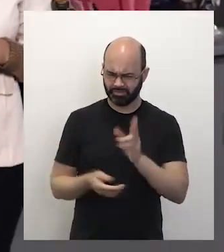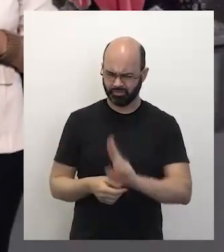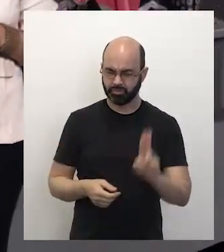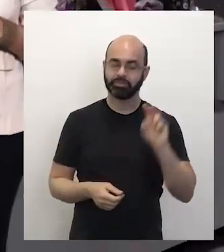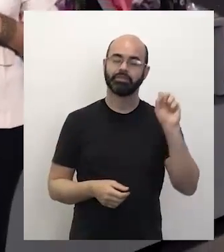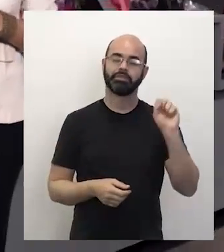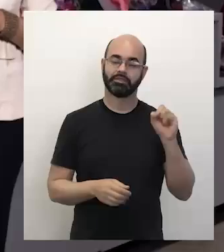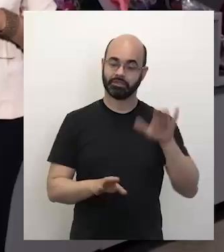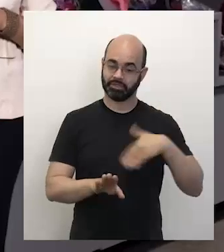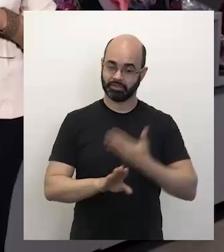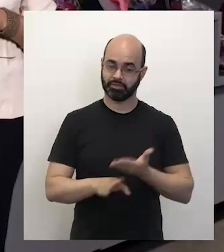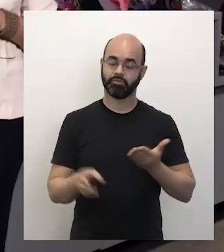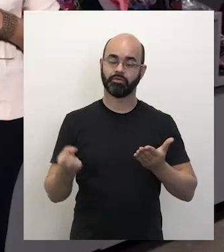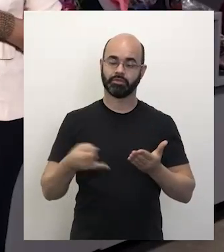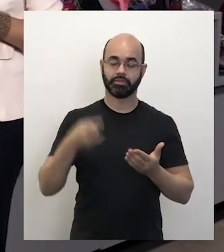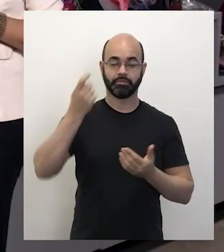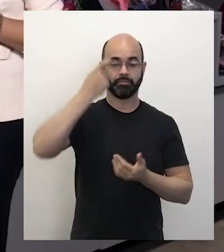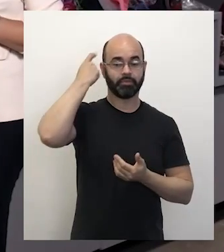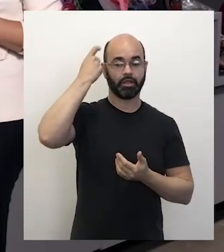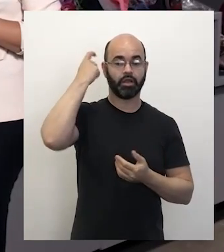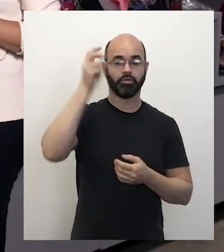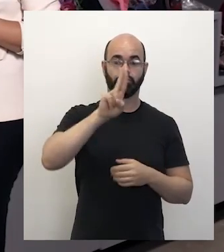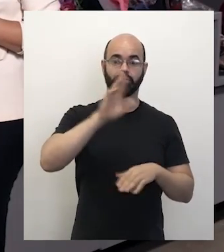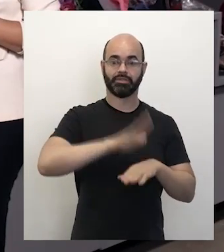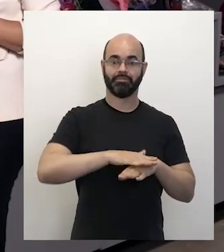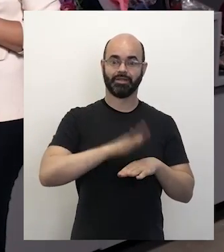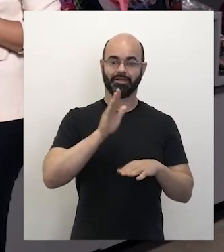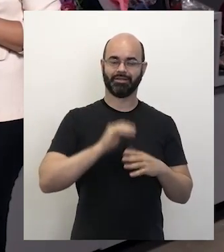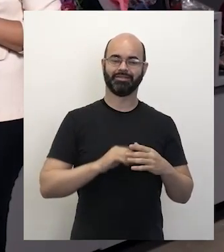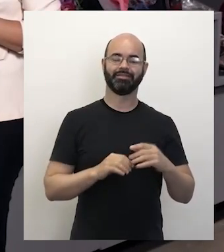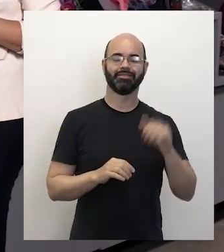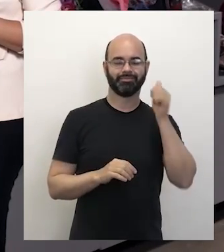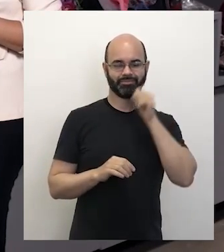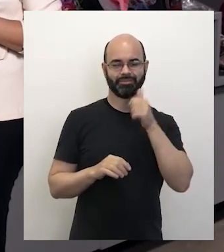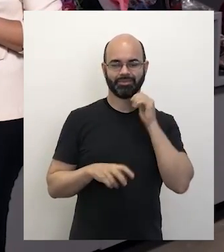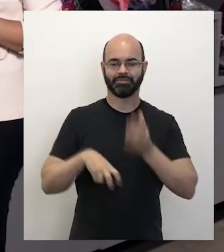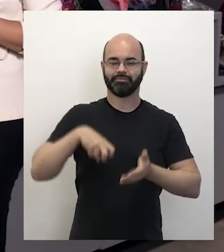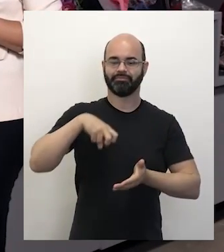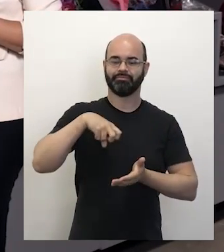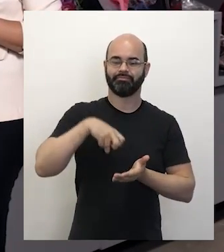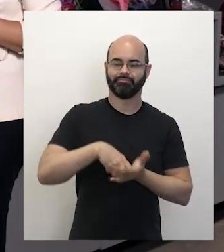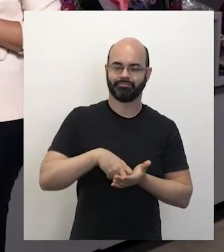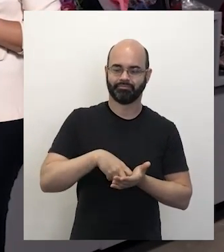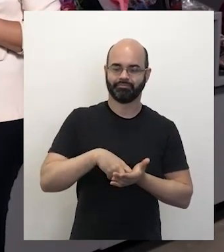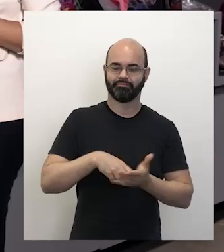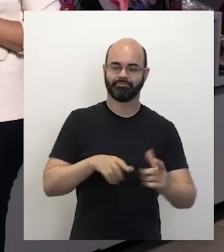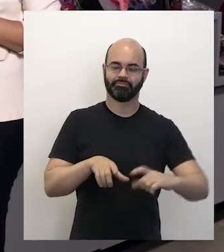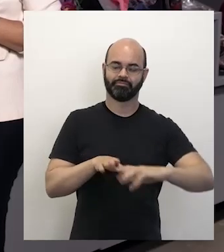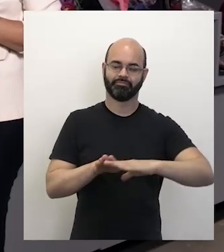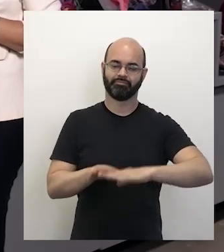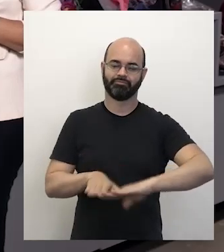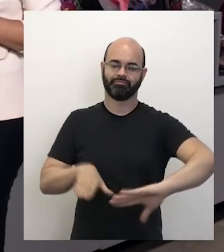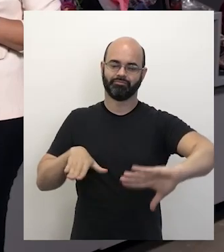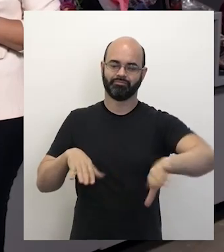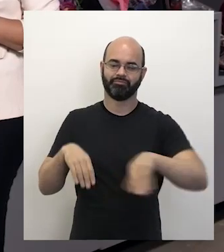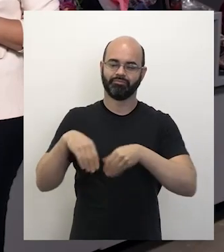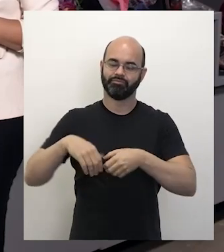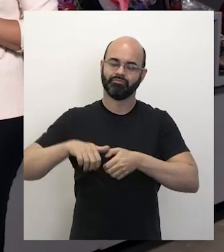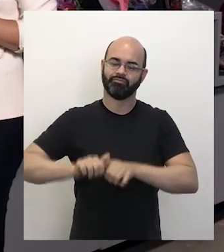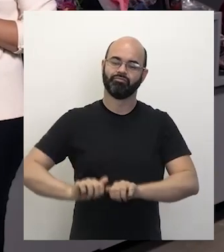México. Tradicionalmente, as mulheres se agacham, se ajoelham e fazem o processo de